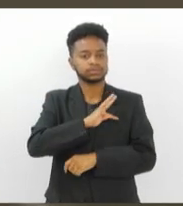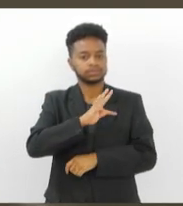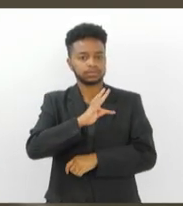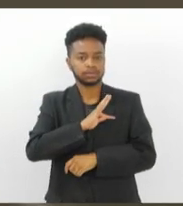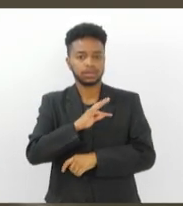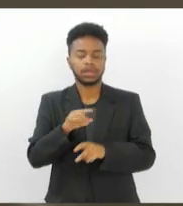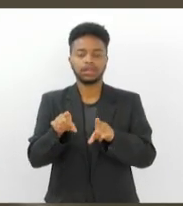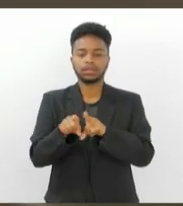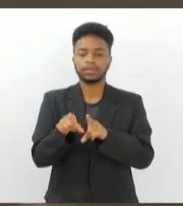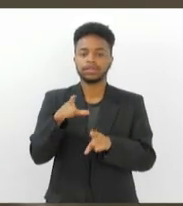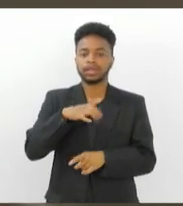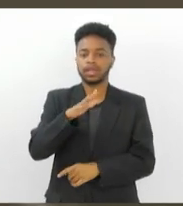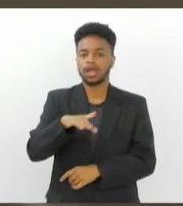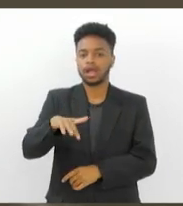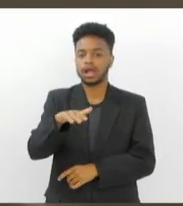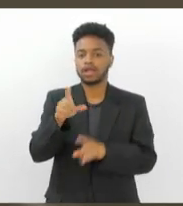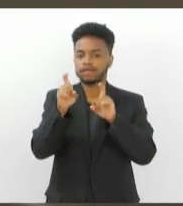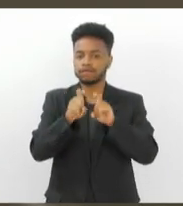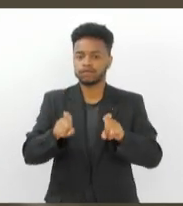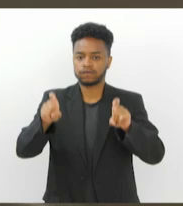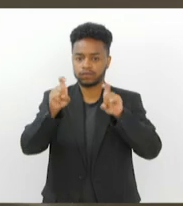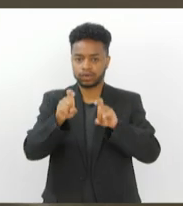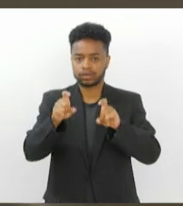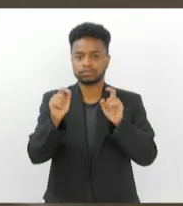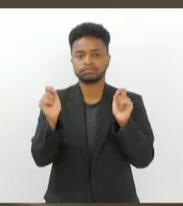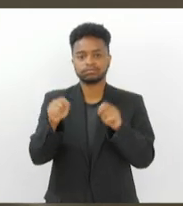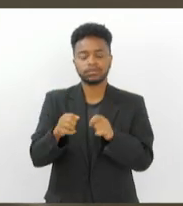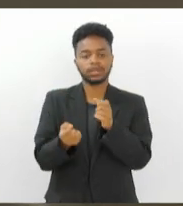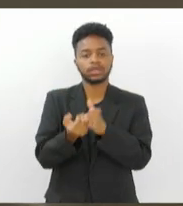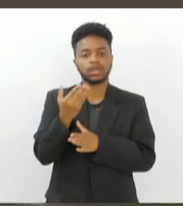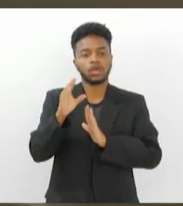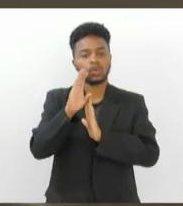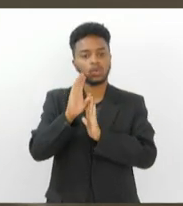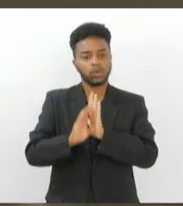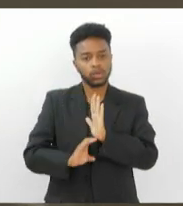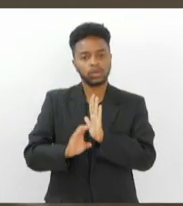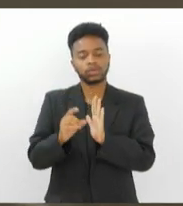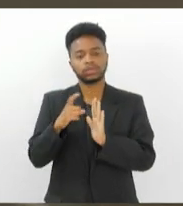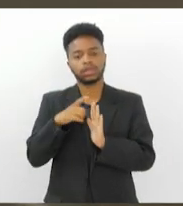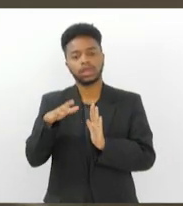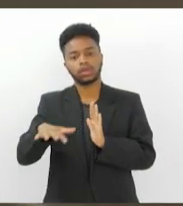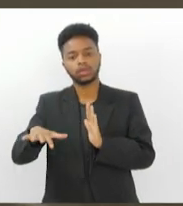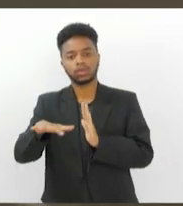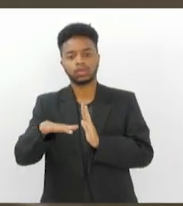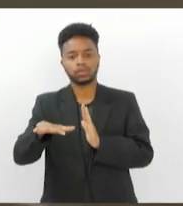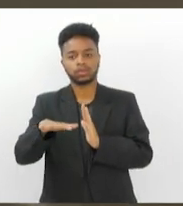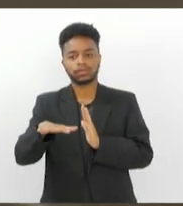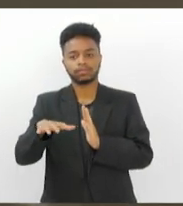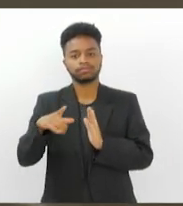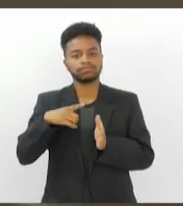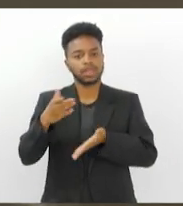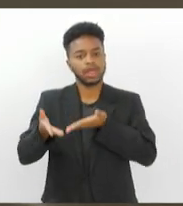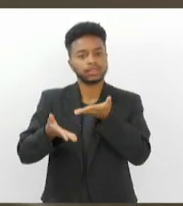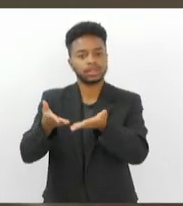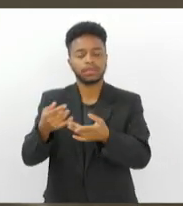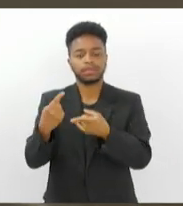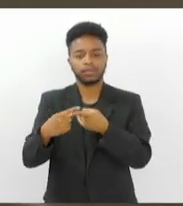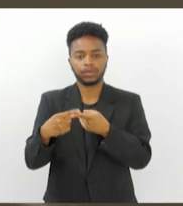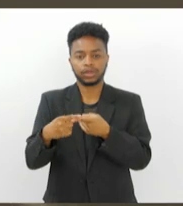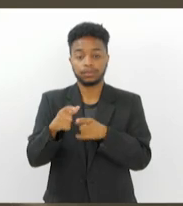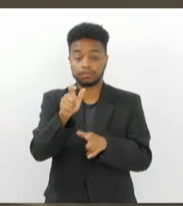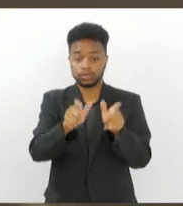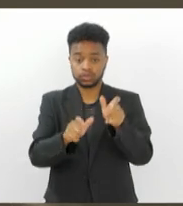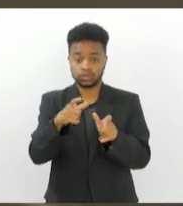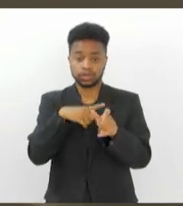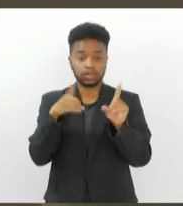a gente tem também um espaço de informática paraa criação de currículos a gente tem um espaço lá de todo um atendimento tem pessoas que são